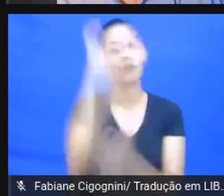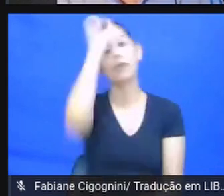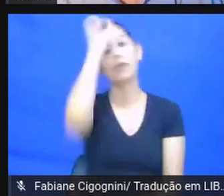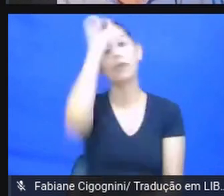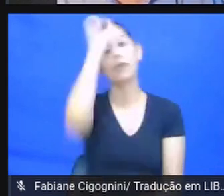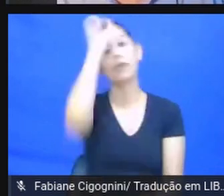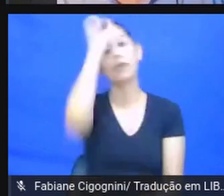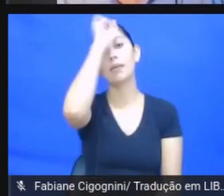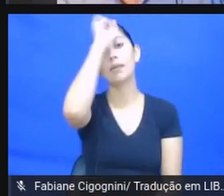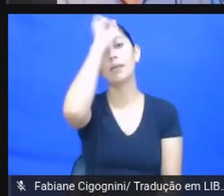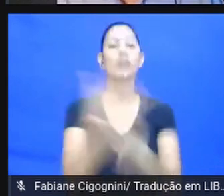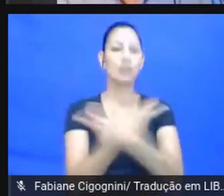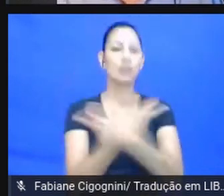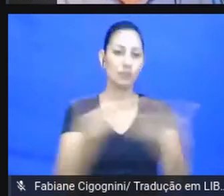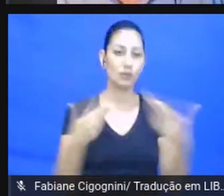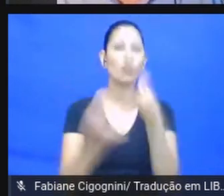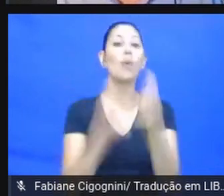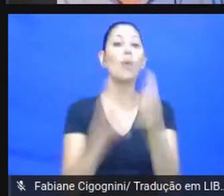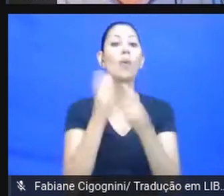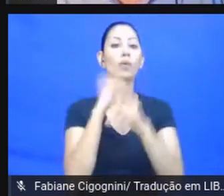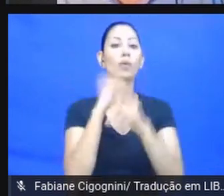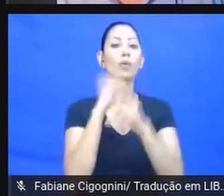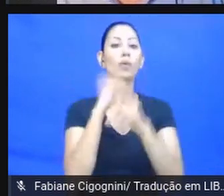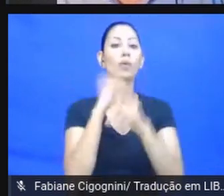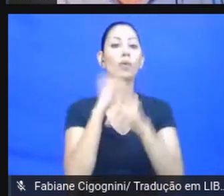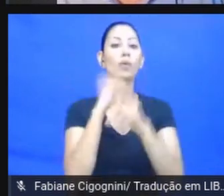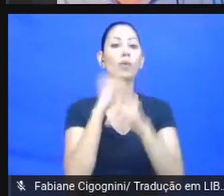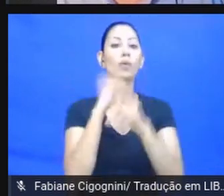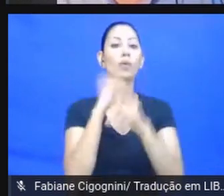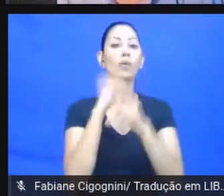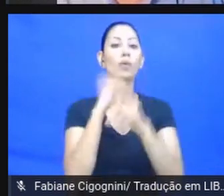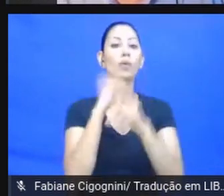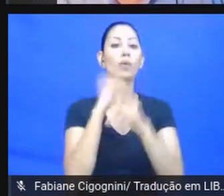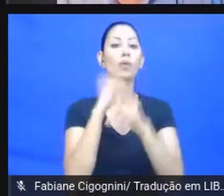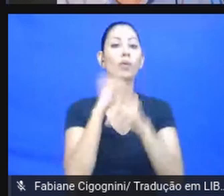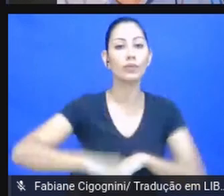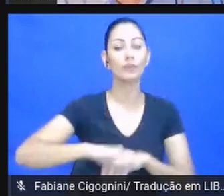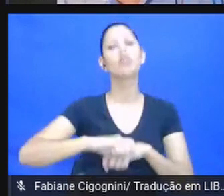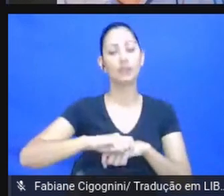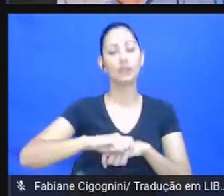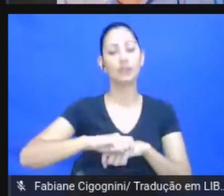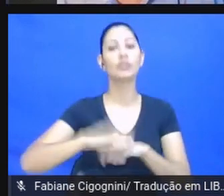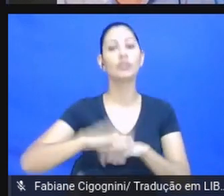muito. Então, como sociedade, nós estamos num desses períodos históricos.